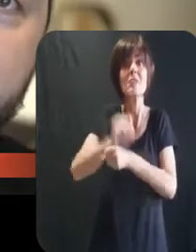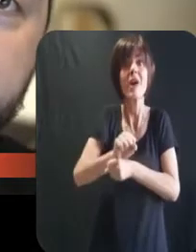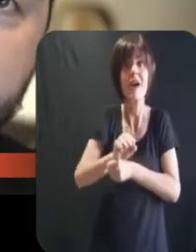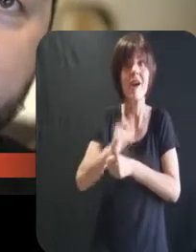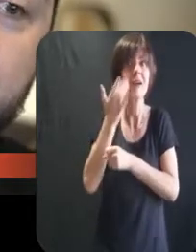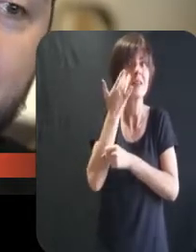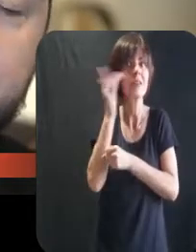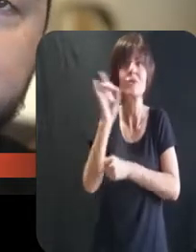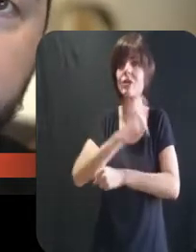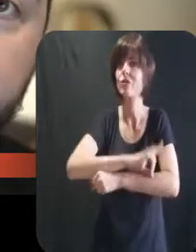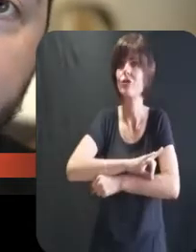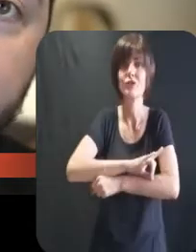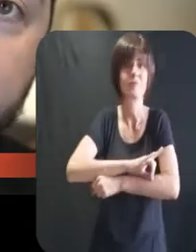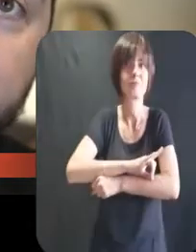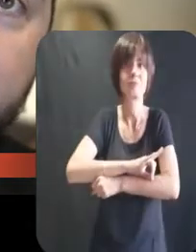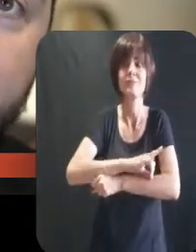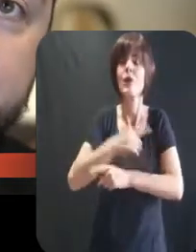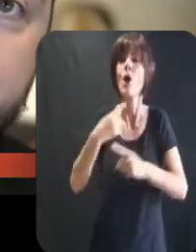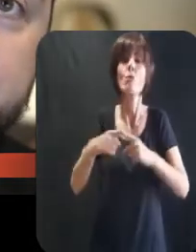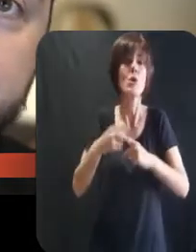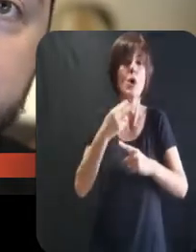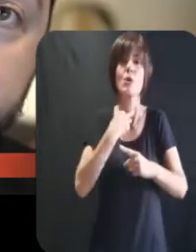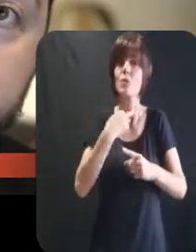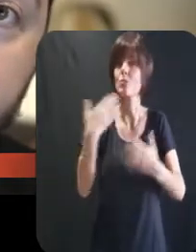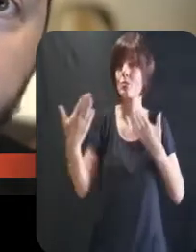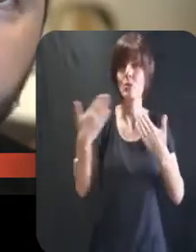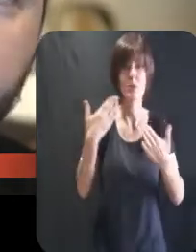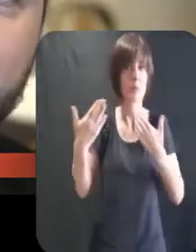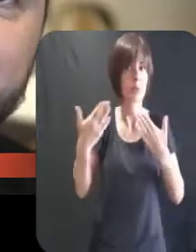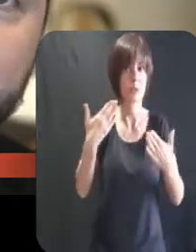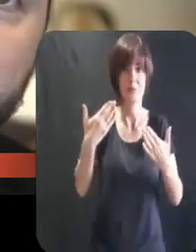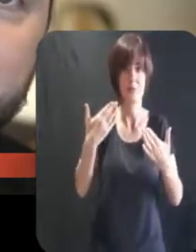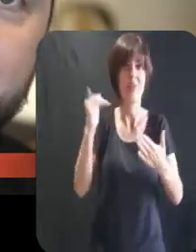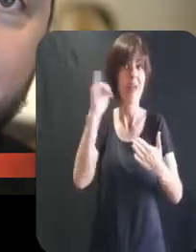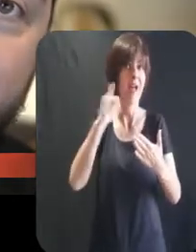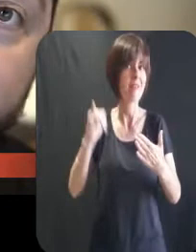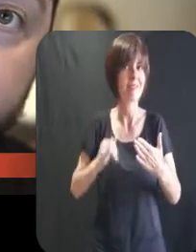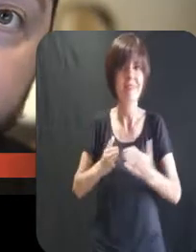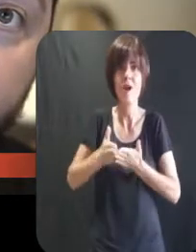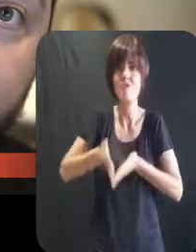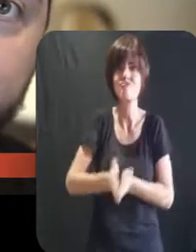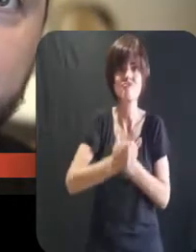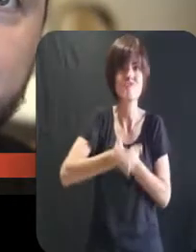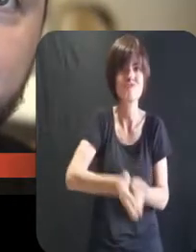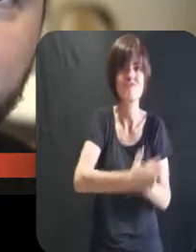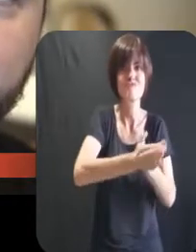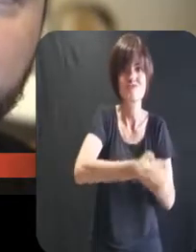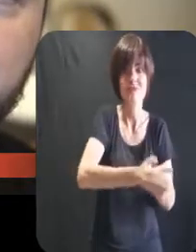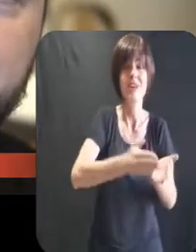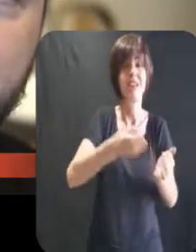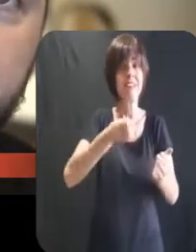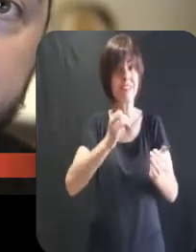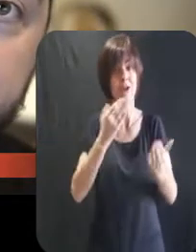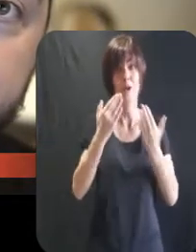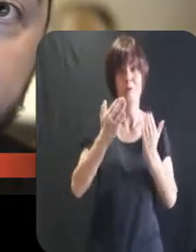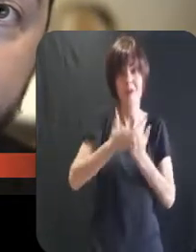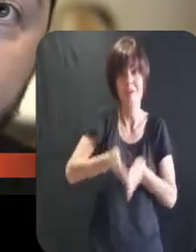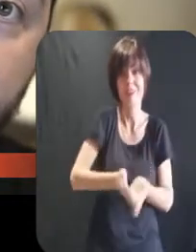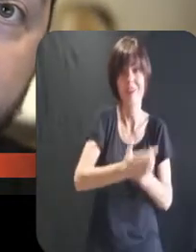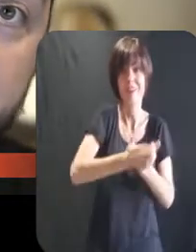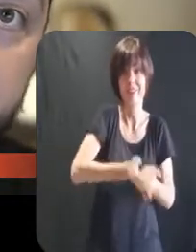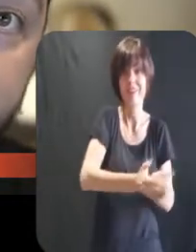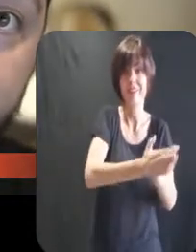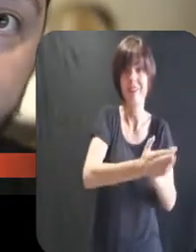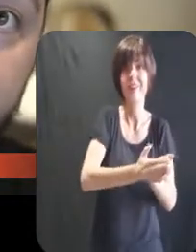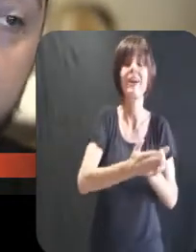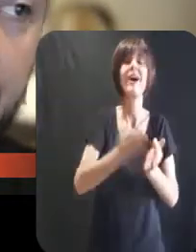não sabe, porque não dá para extrapolar a situação da China, porque eles estavam mais acelerados, o navio deles já estava indo mais rápido. Então, da